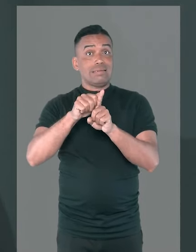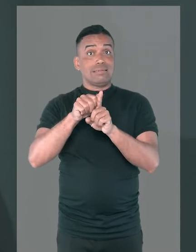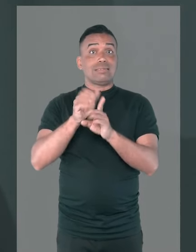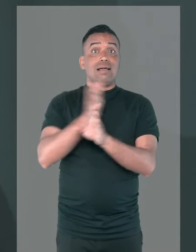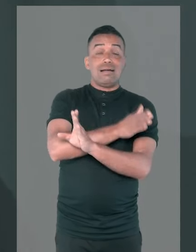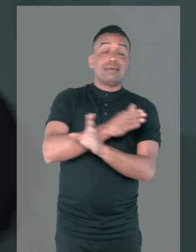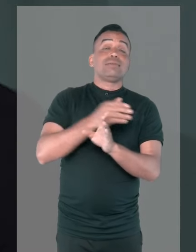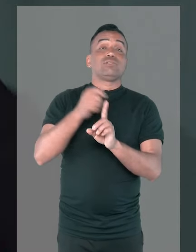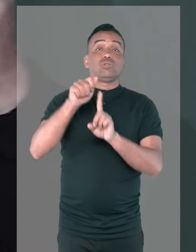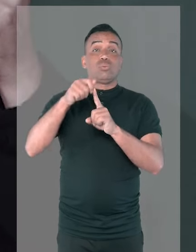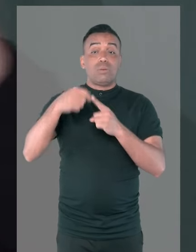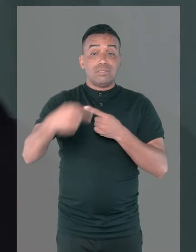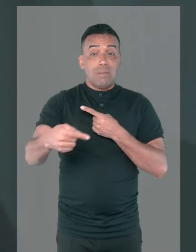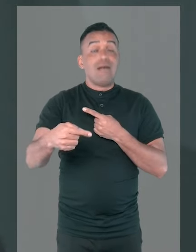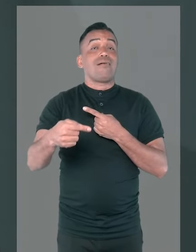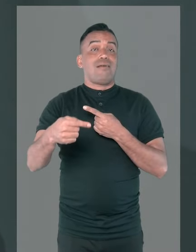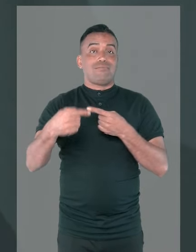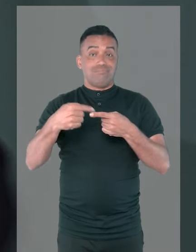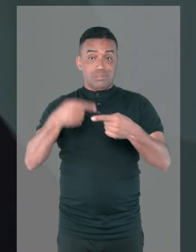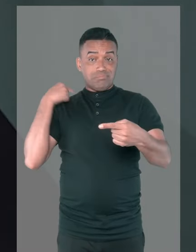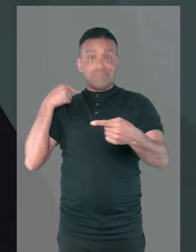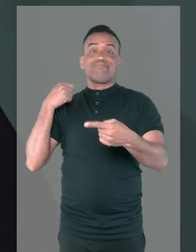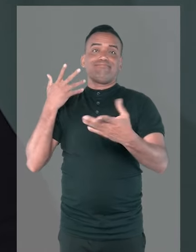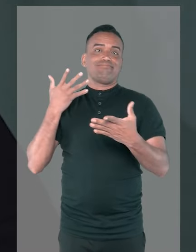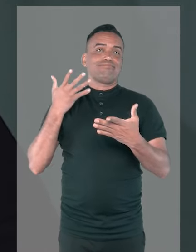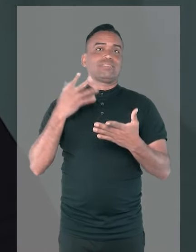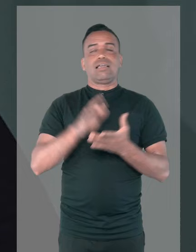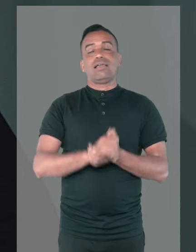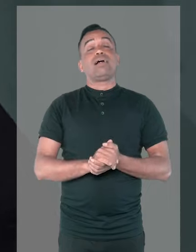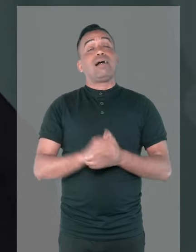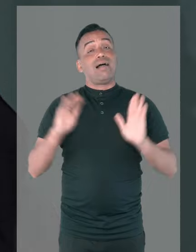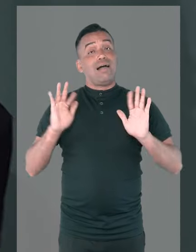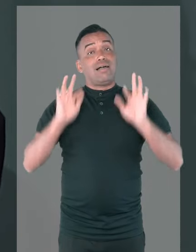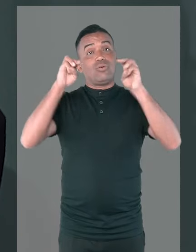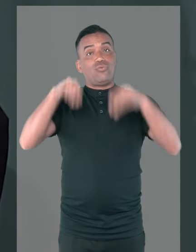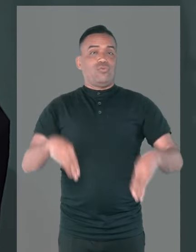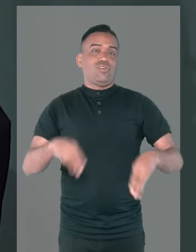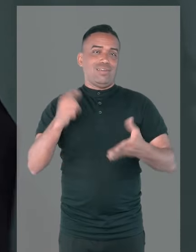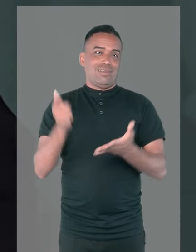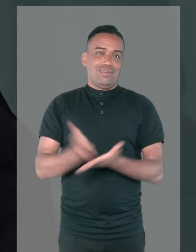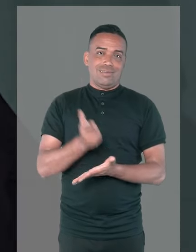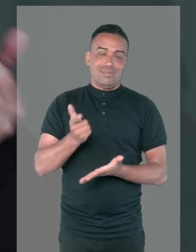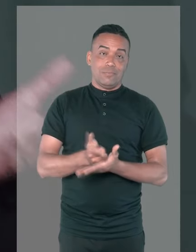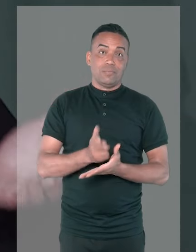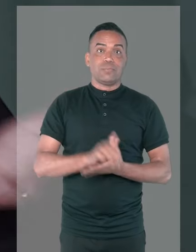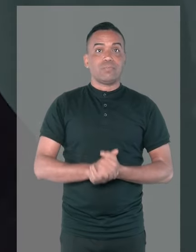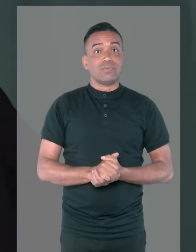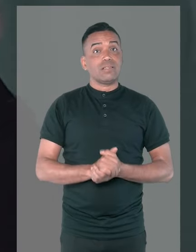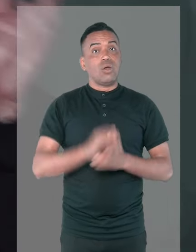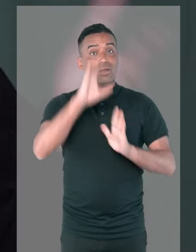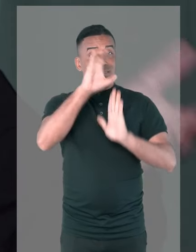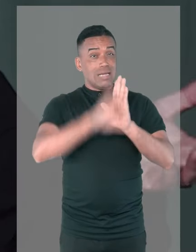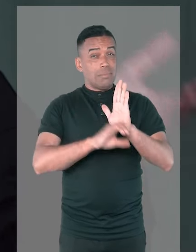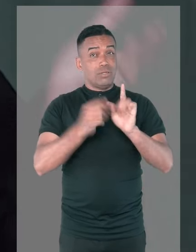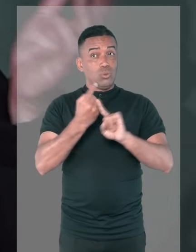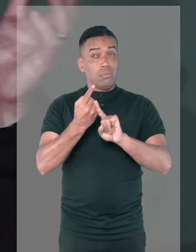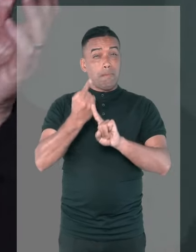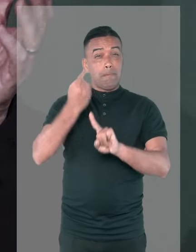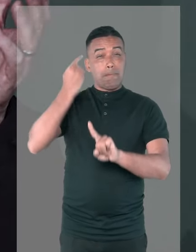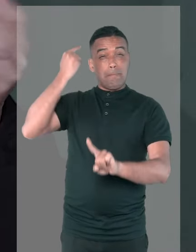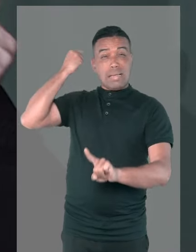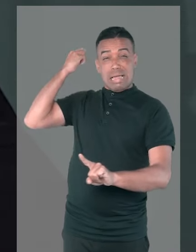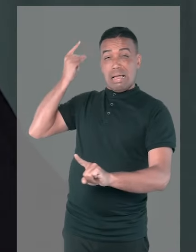um dia antes. E indo culminar no desfecho do livro. Tem esses capítulos no passado, eles